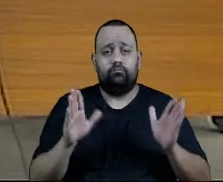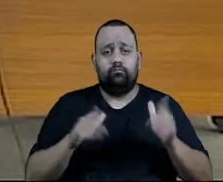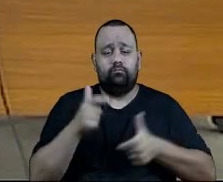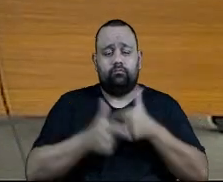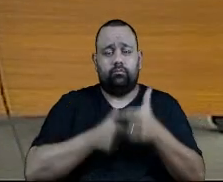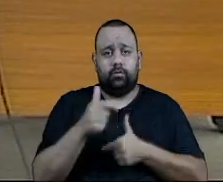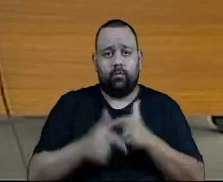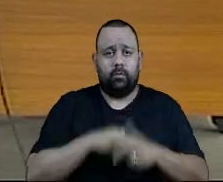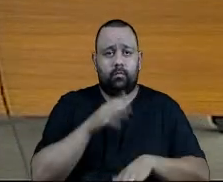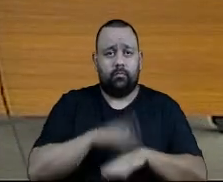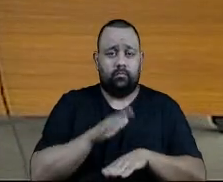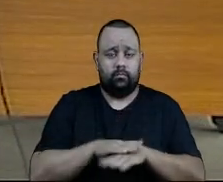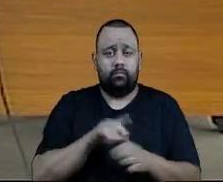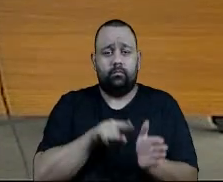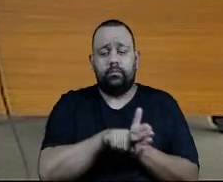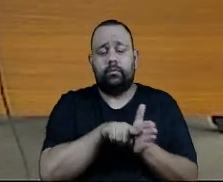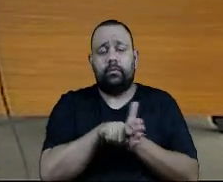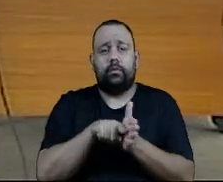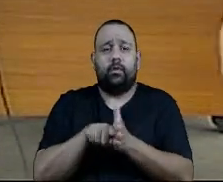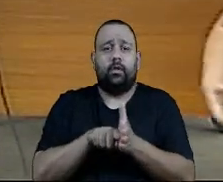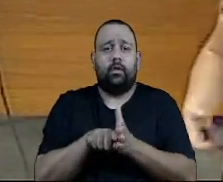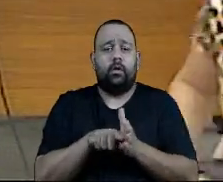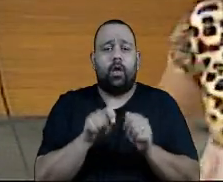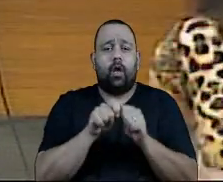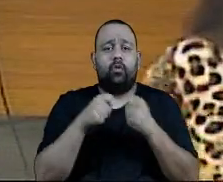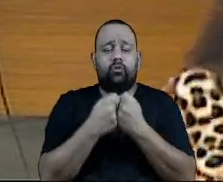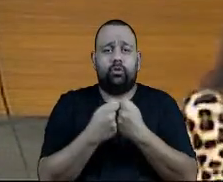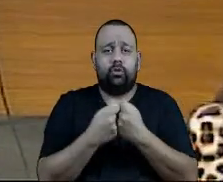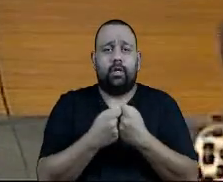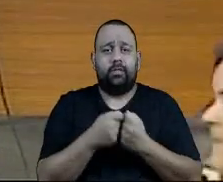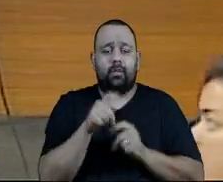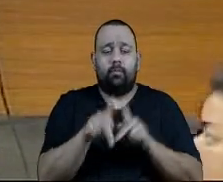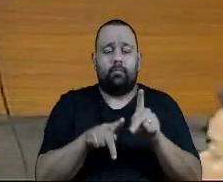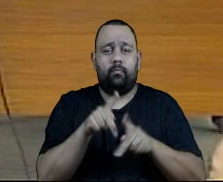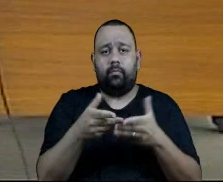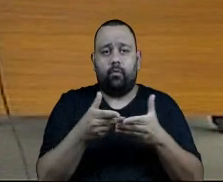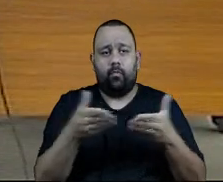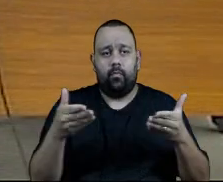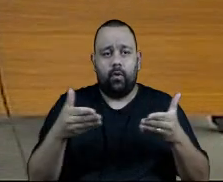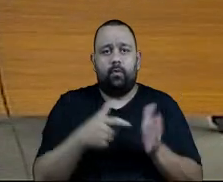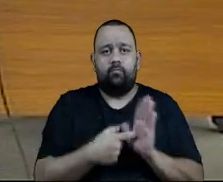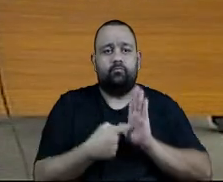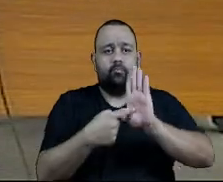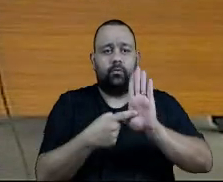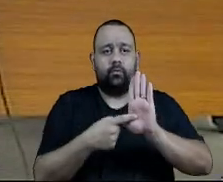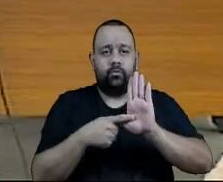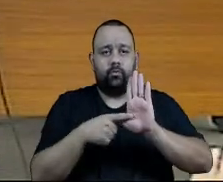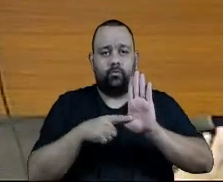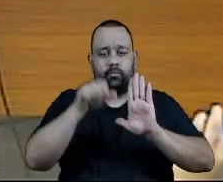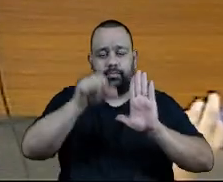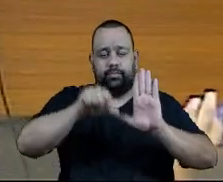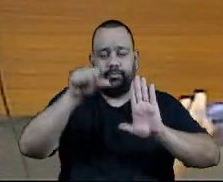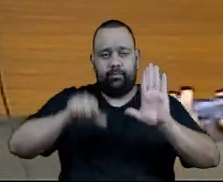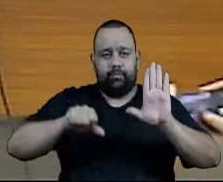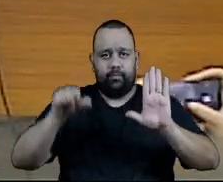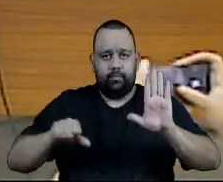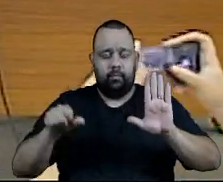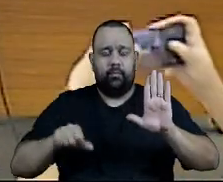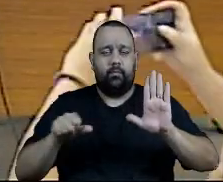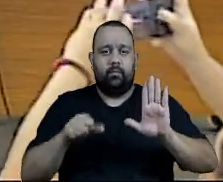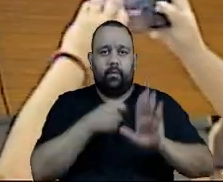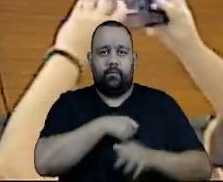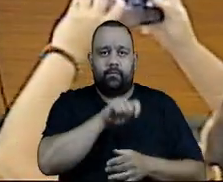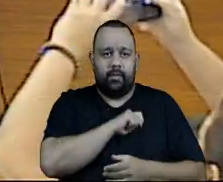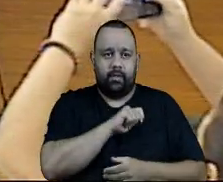Nesse momento, declaro abertos os trabalhos para a realização da audiência pública para a apresentação e avaliação das